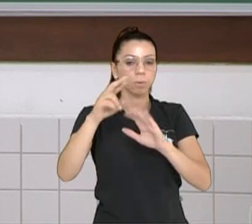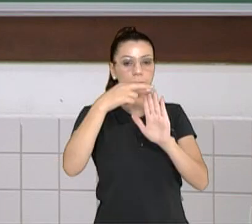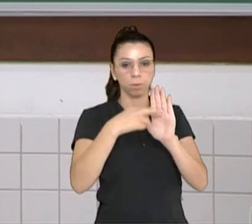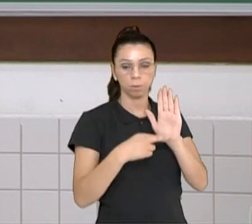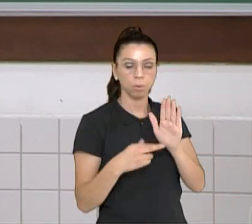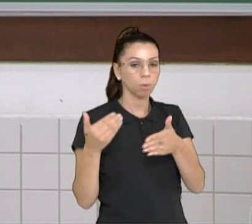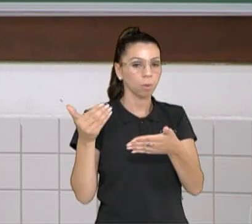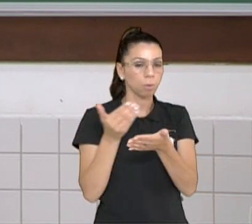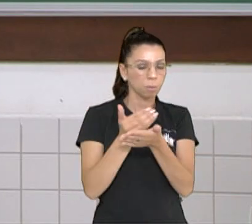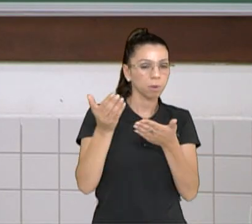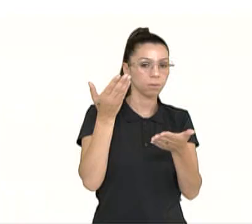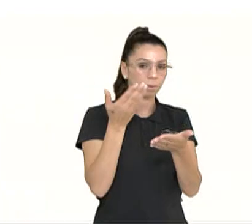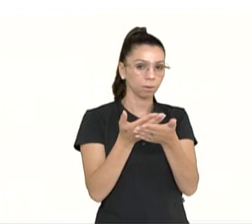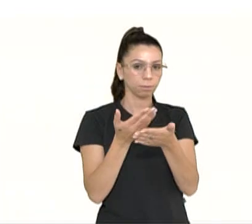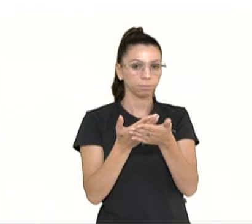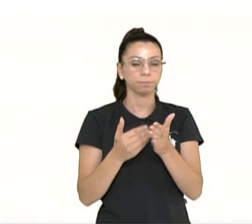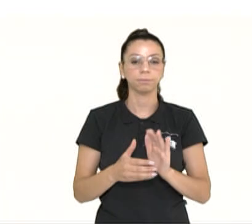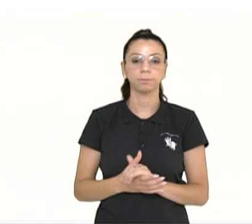lá no comecinho da nossa aula.